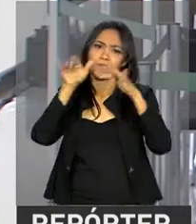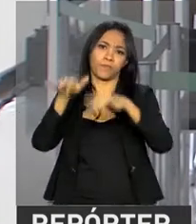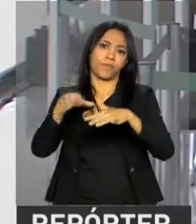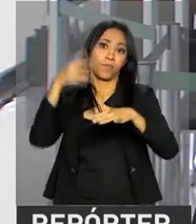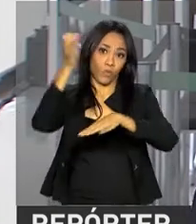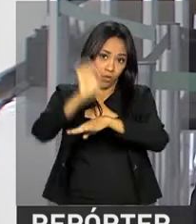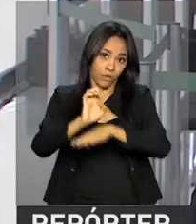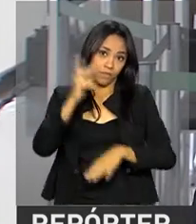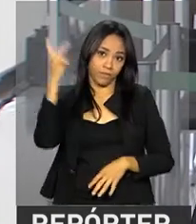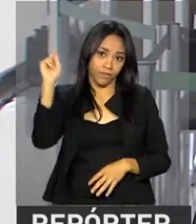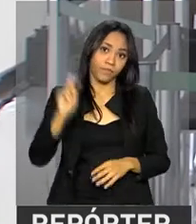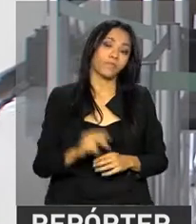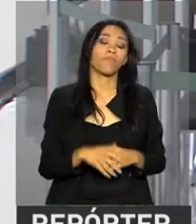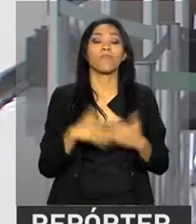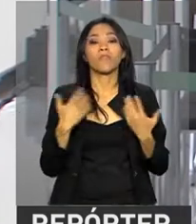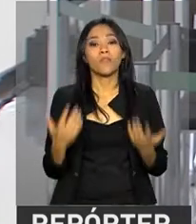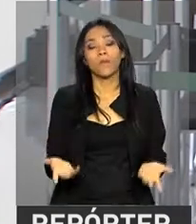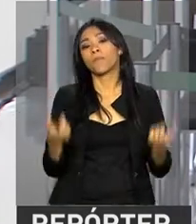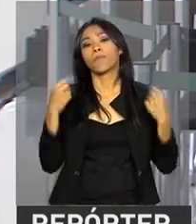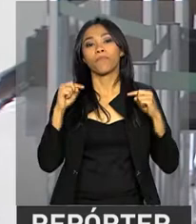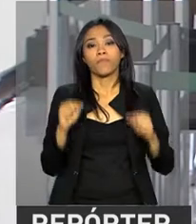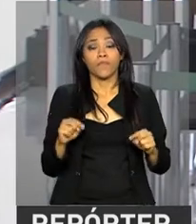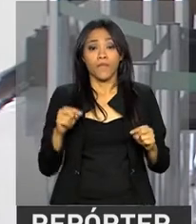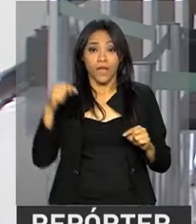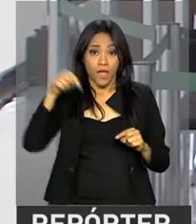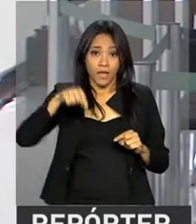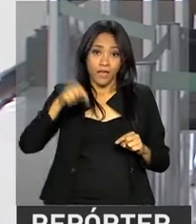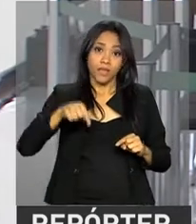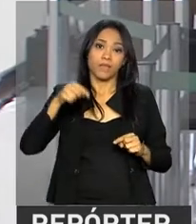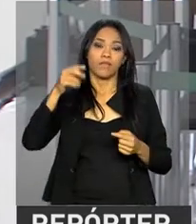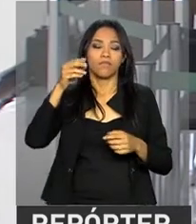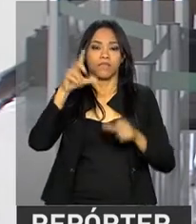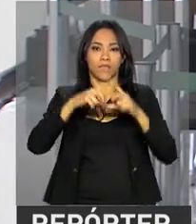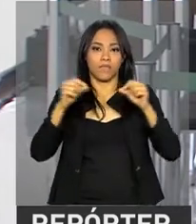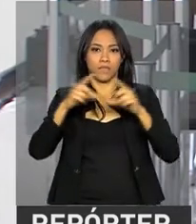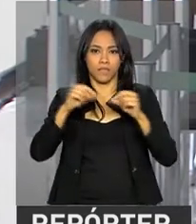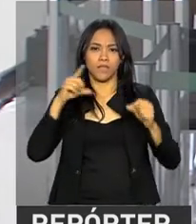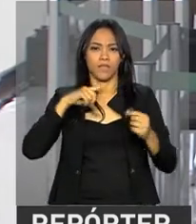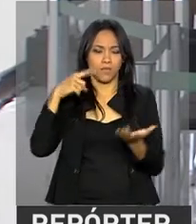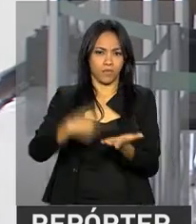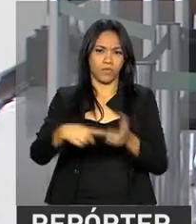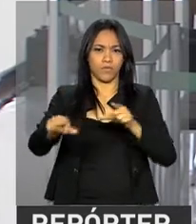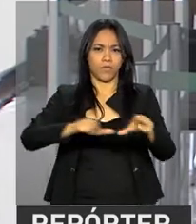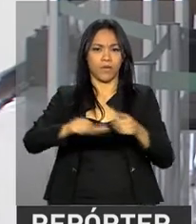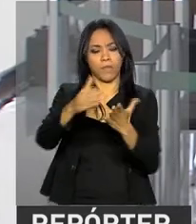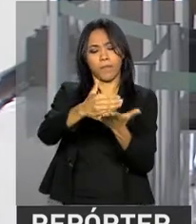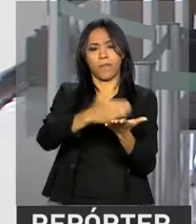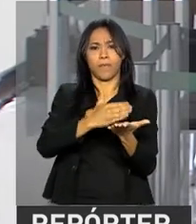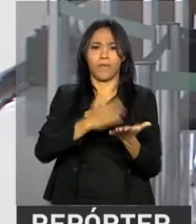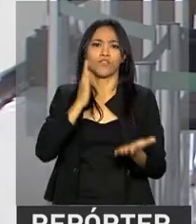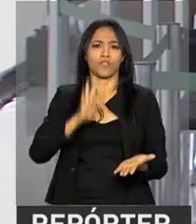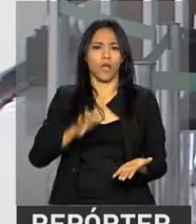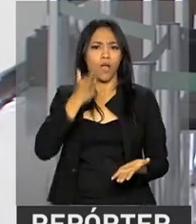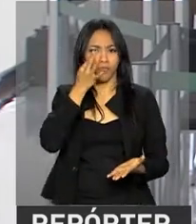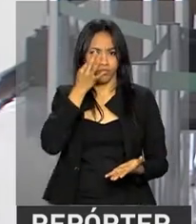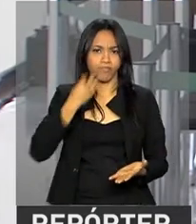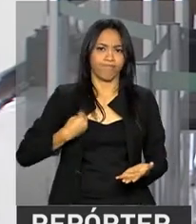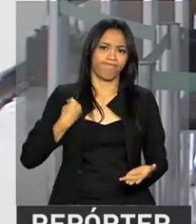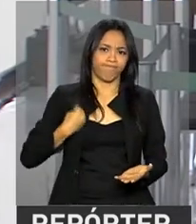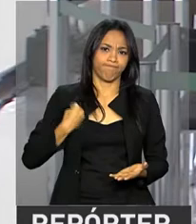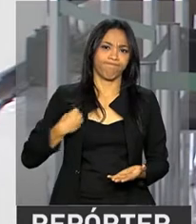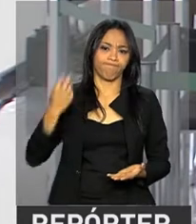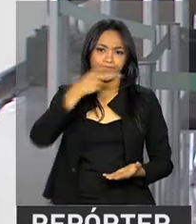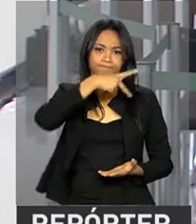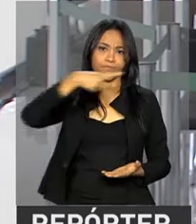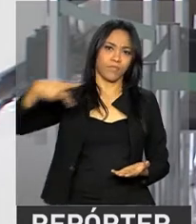mais cedo o presidente cumpre agenda em brasília aqui no palácio do planalto ele já tá aqui no palácio do planalto e agora a partir das 10 horas da manhã